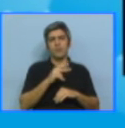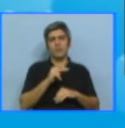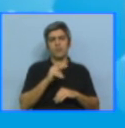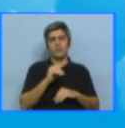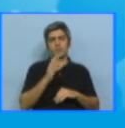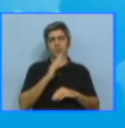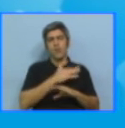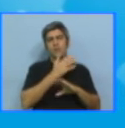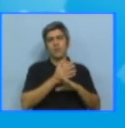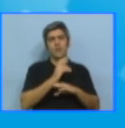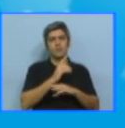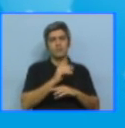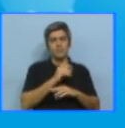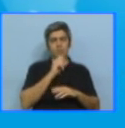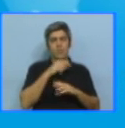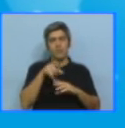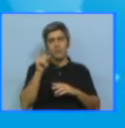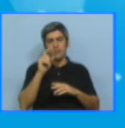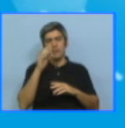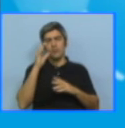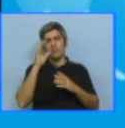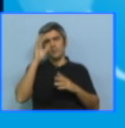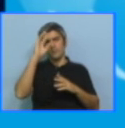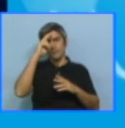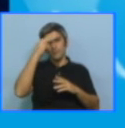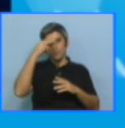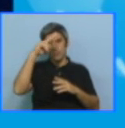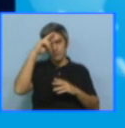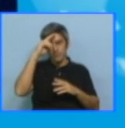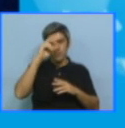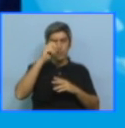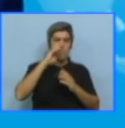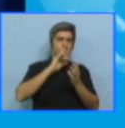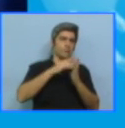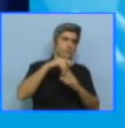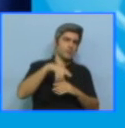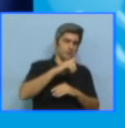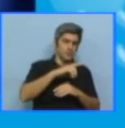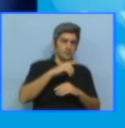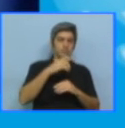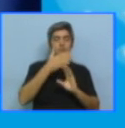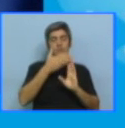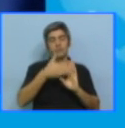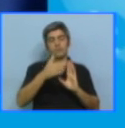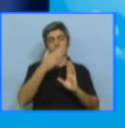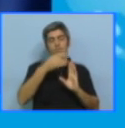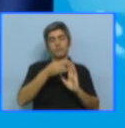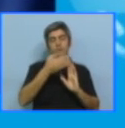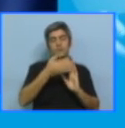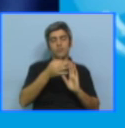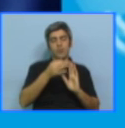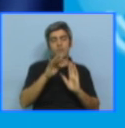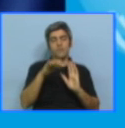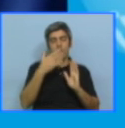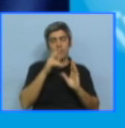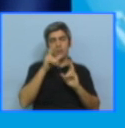só podiam ir para Moçambique ou Brasil, portanto, a partir de 1974